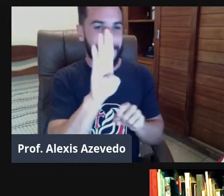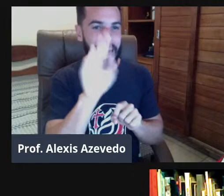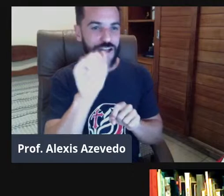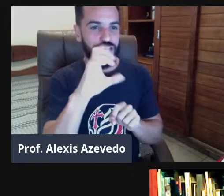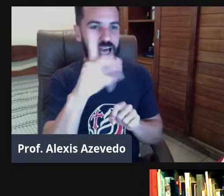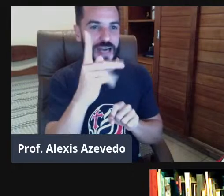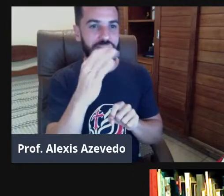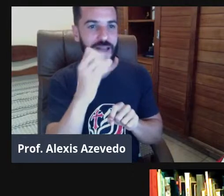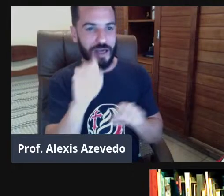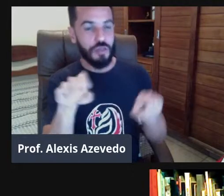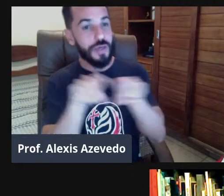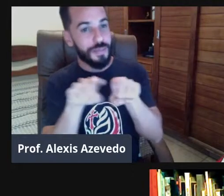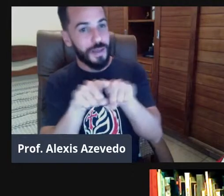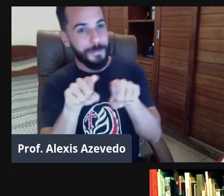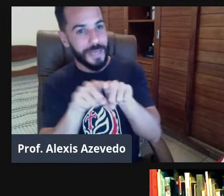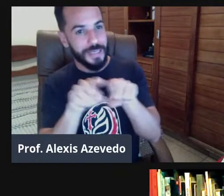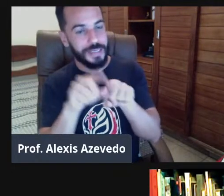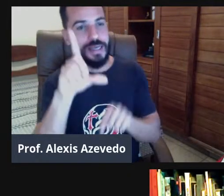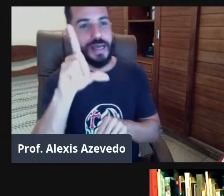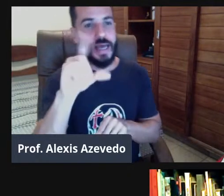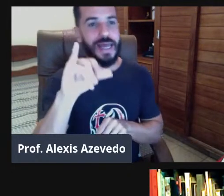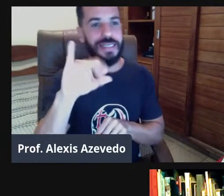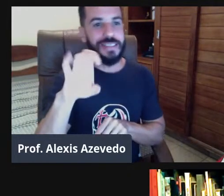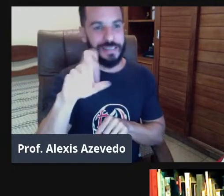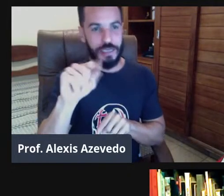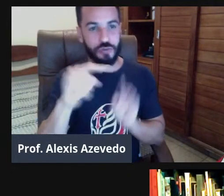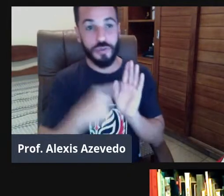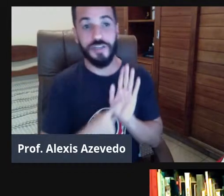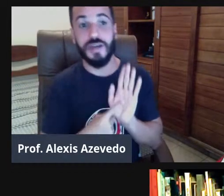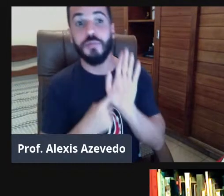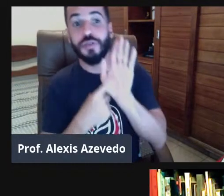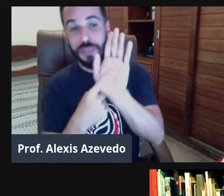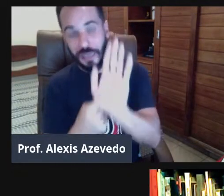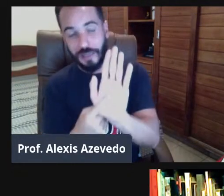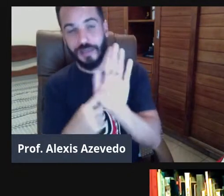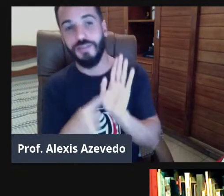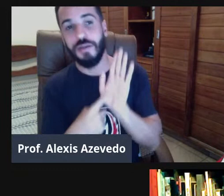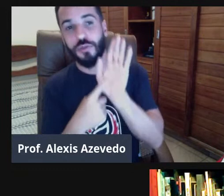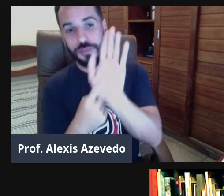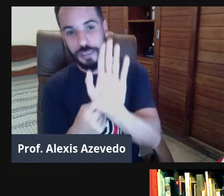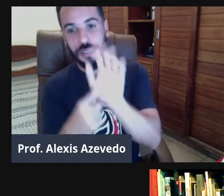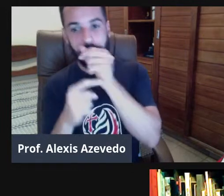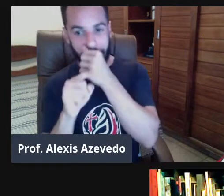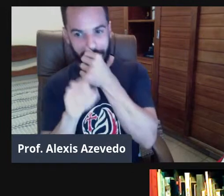quero compartilhar um material. Esse material depois vai estar disponível...